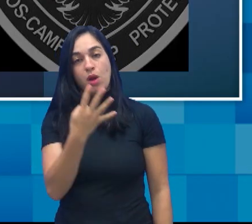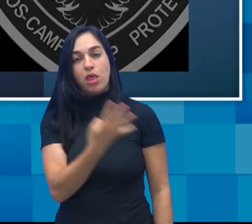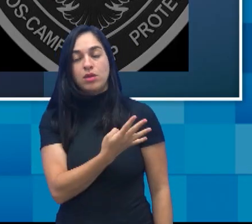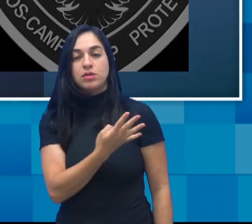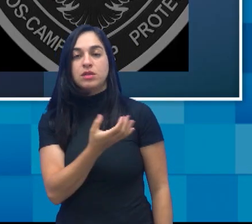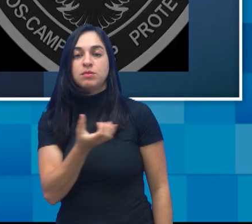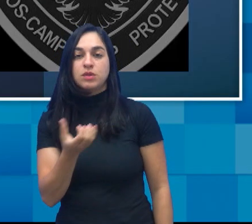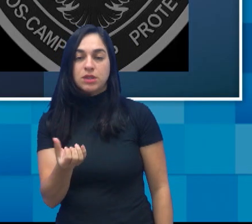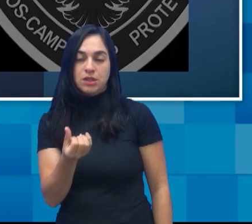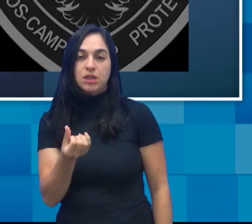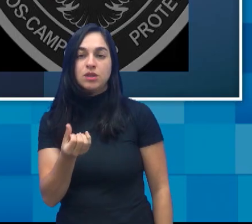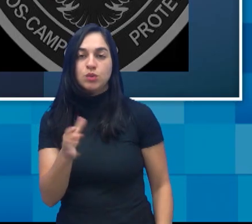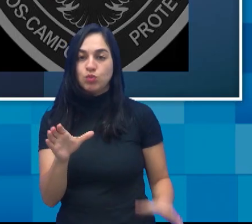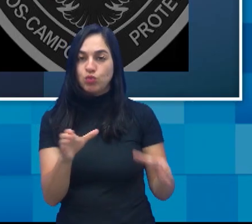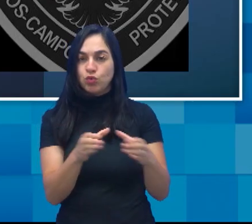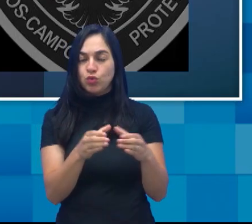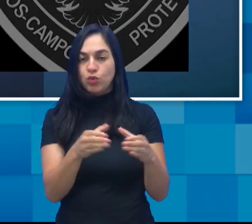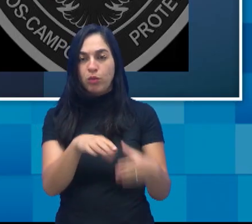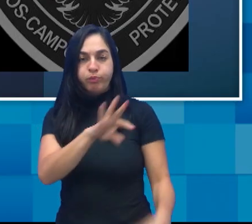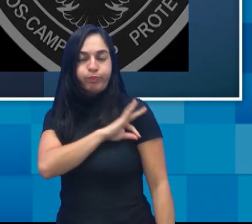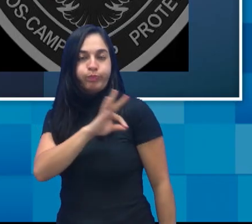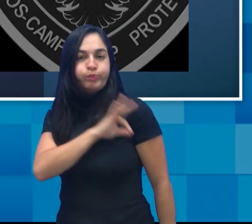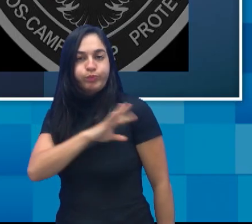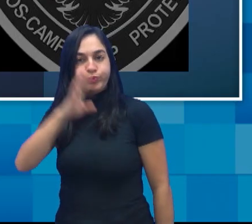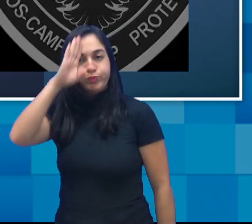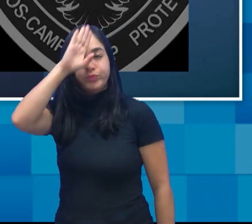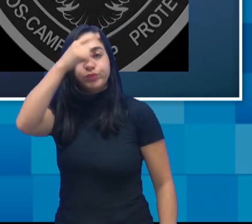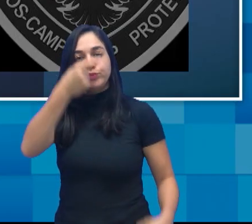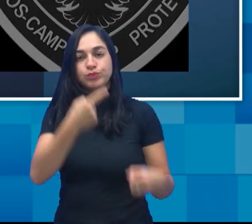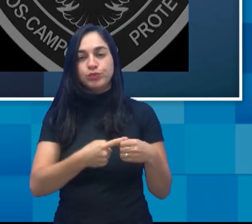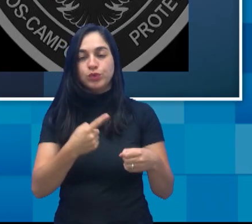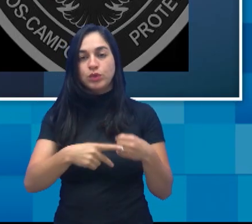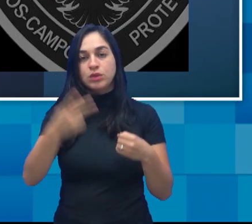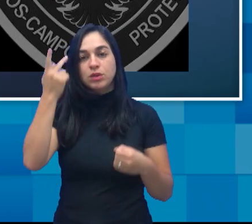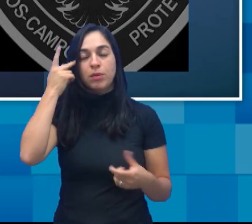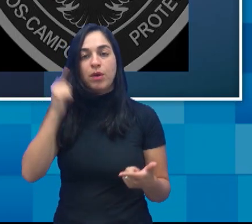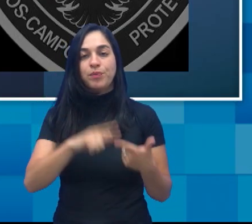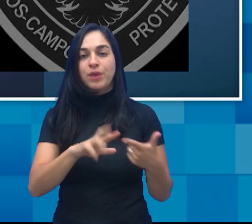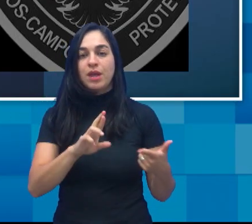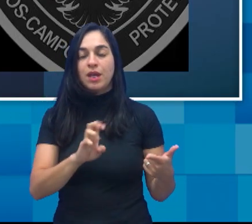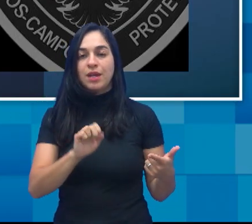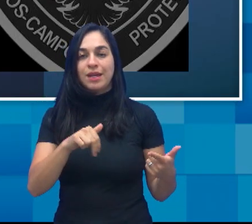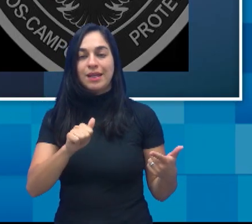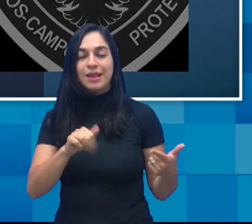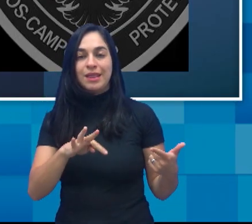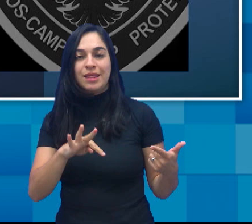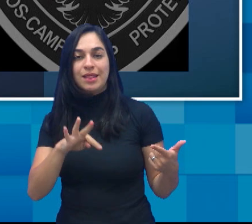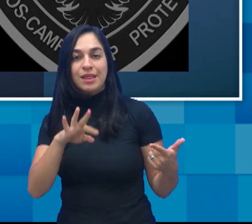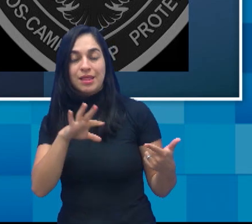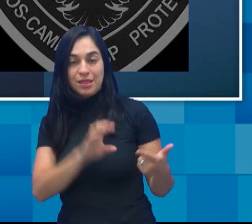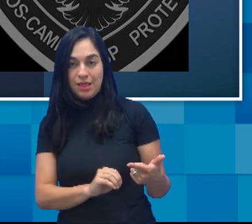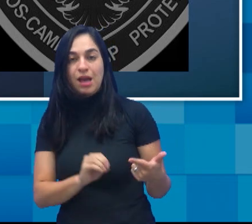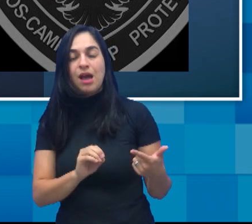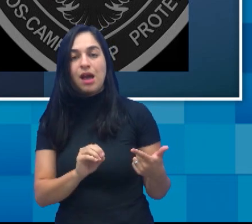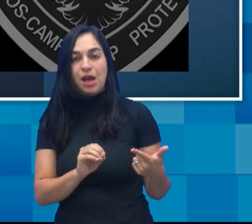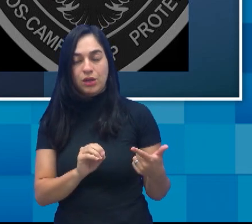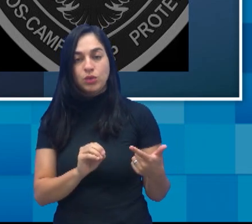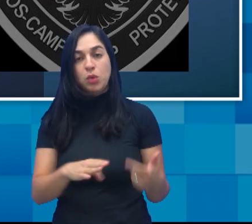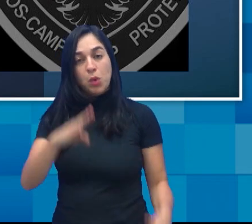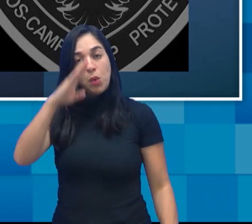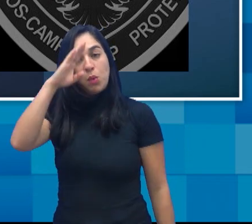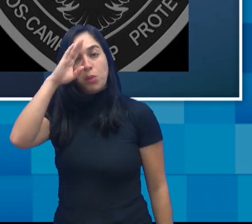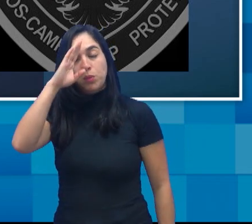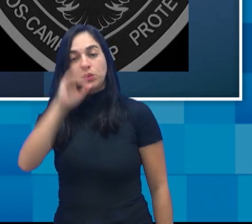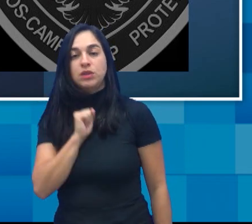46º Batalhão da Polícia Militar do interior de São Paulo, Renato Souza Silva, comandante da Guarda Civil Municipal.